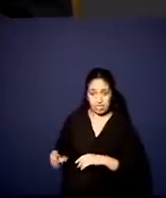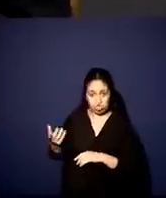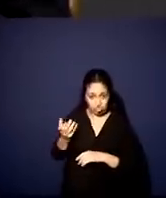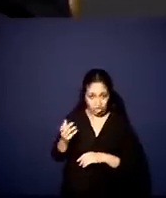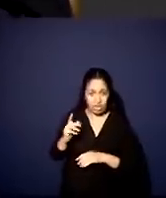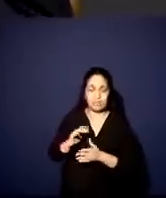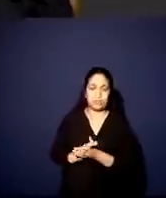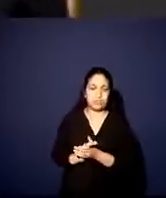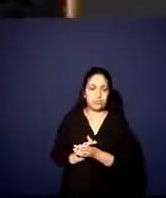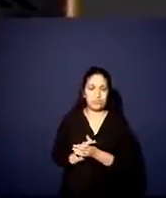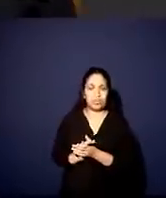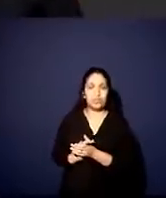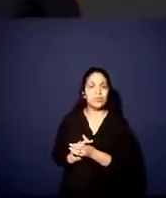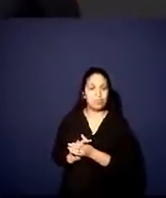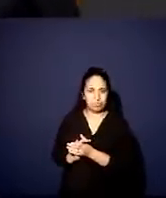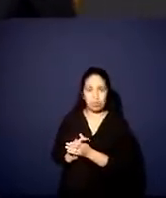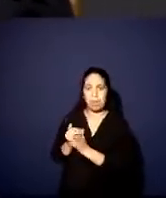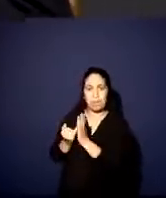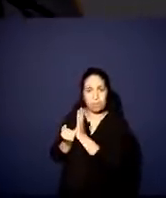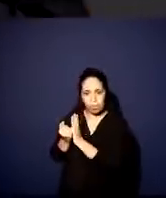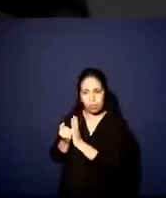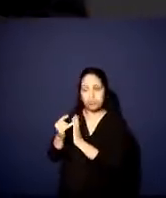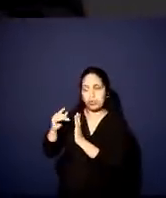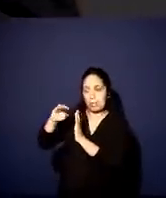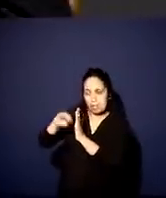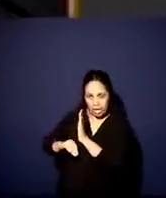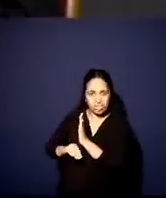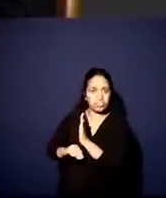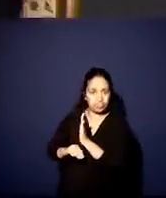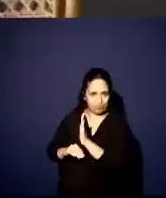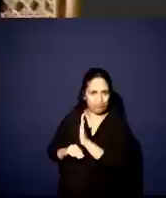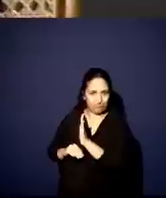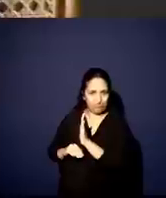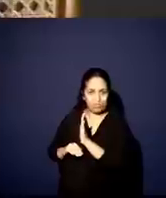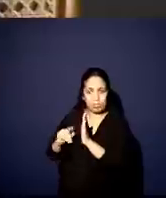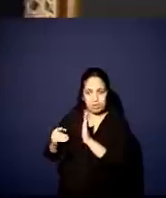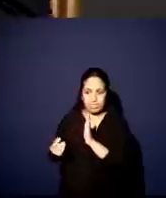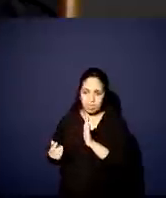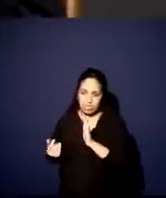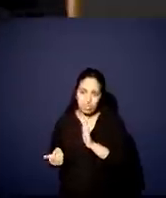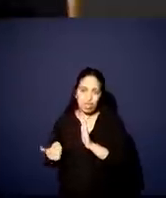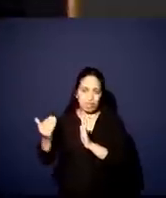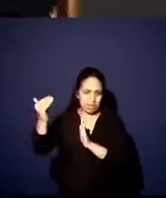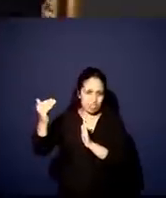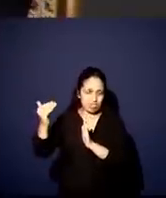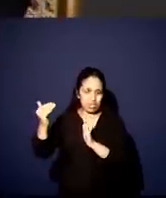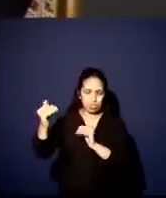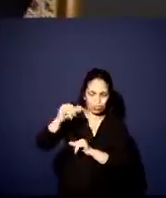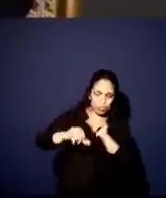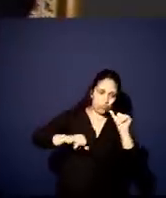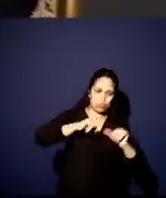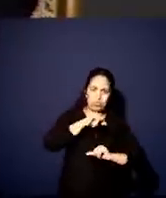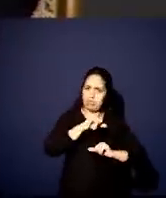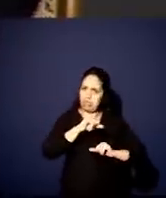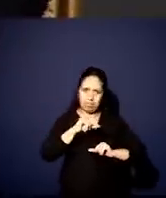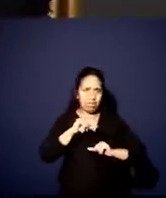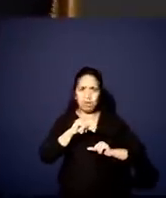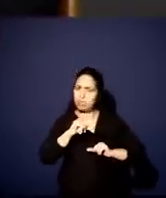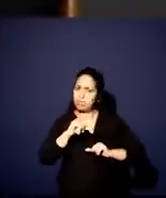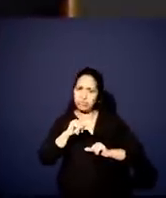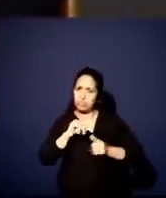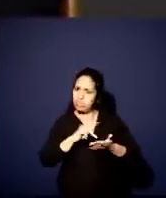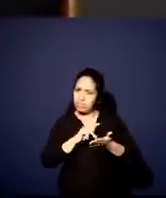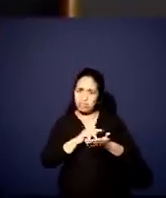impostos, né? Diminui impostos e aumenta os gastos. O inverso não é verdadeiro, porque a